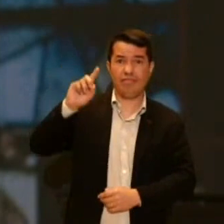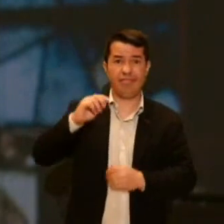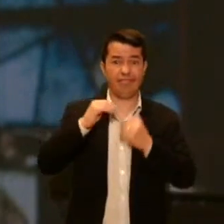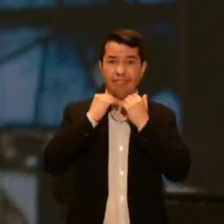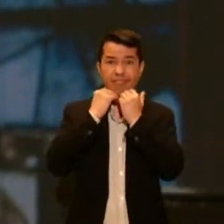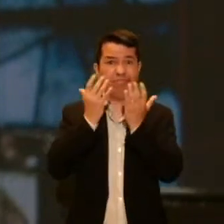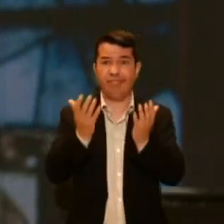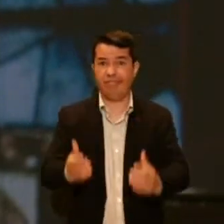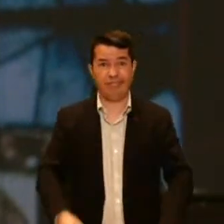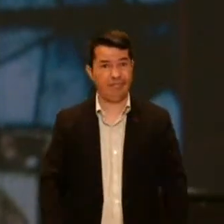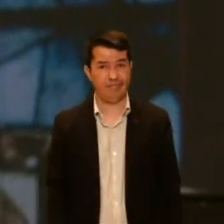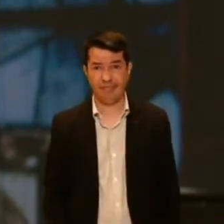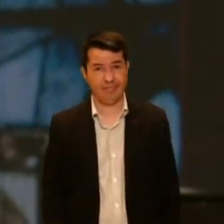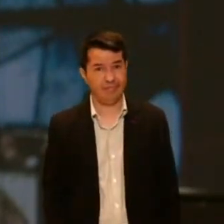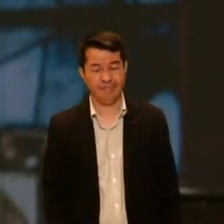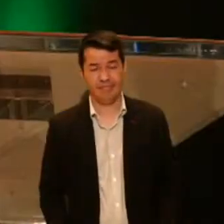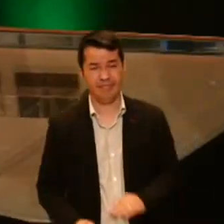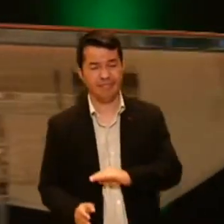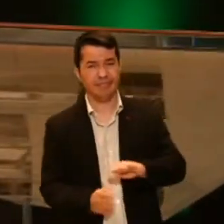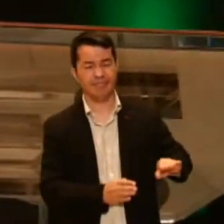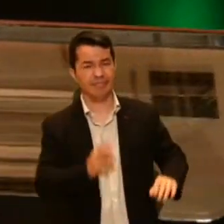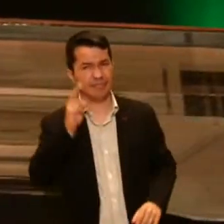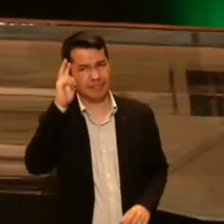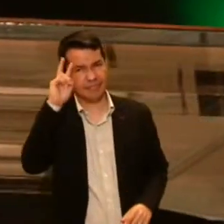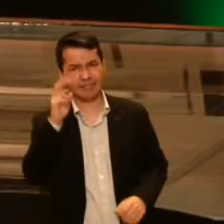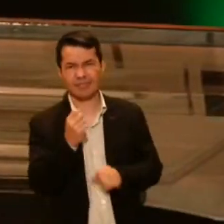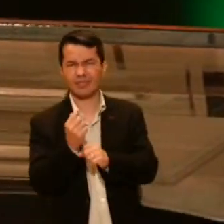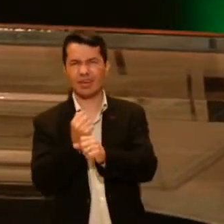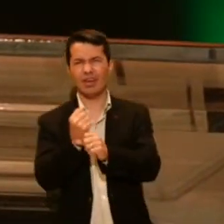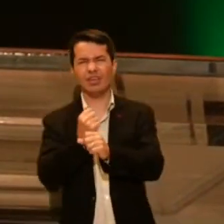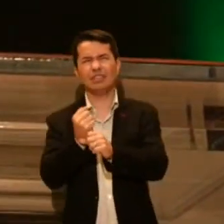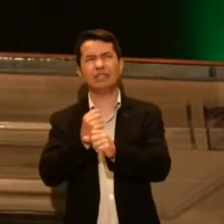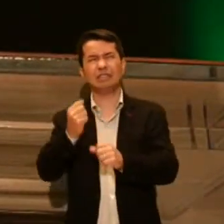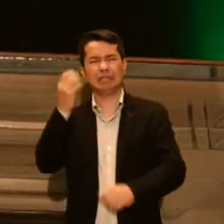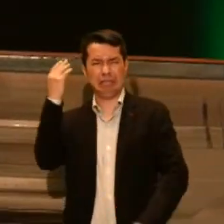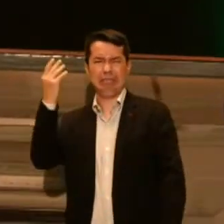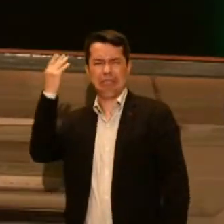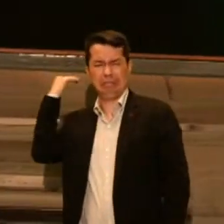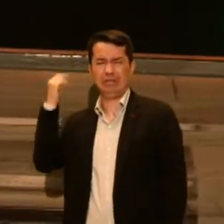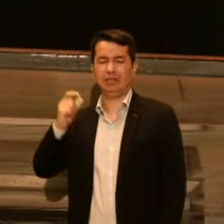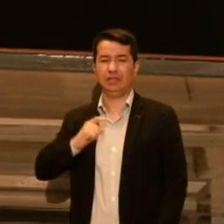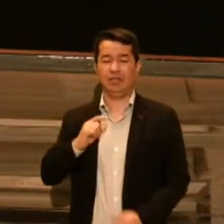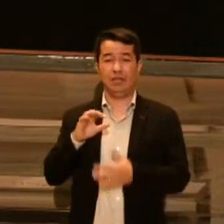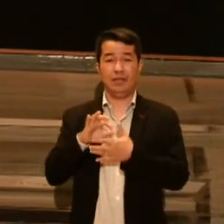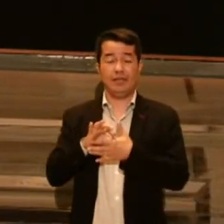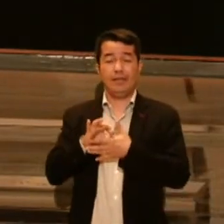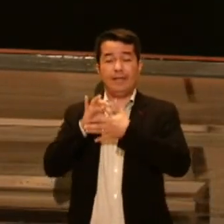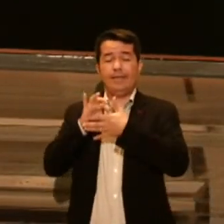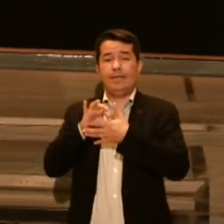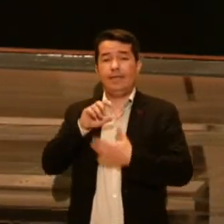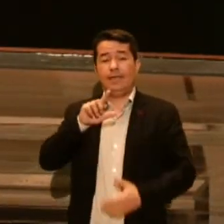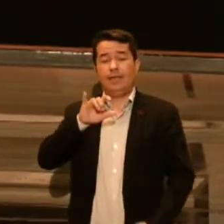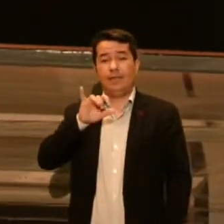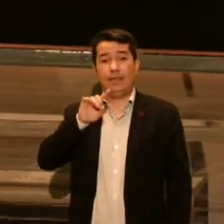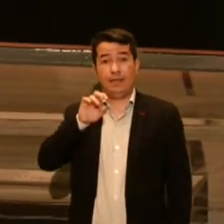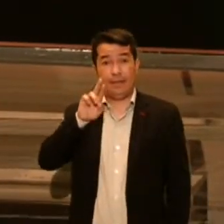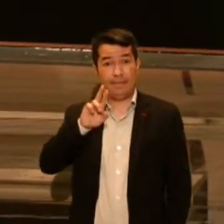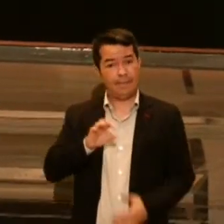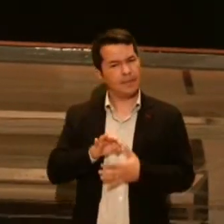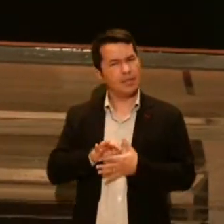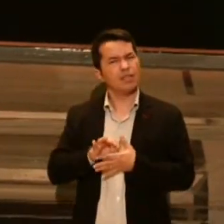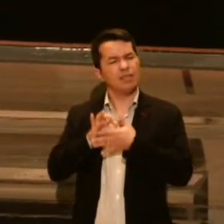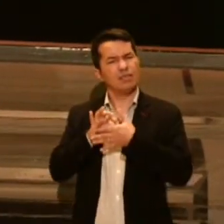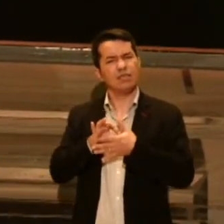Há alguns anos atrás, eu conversava com um líder da igreja que estava